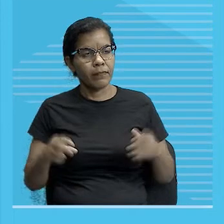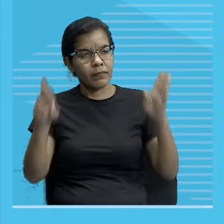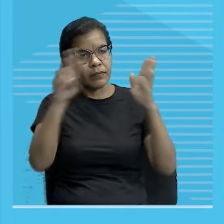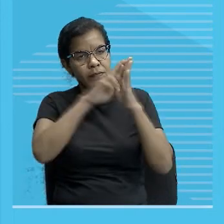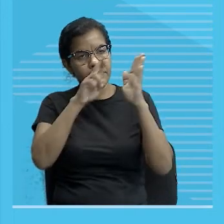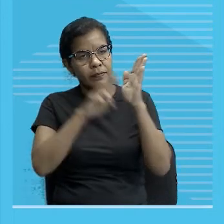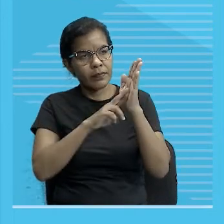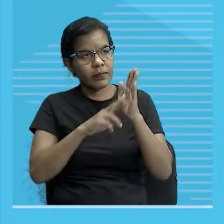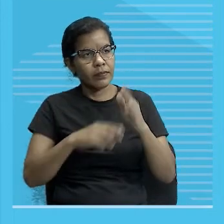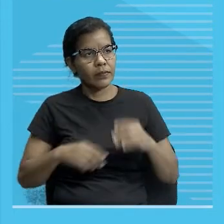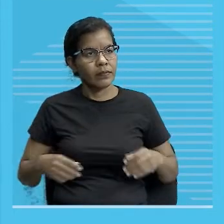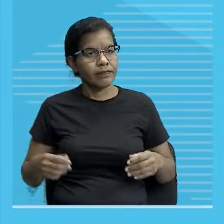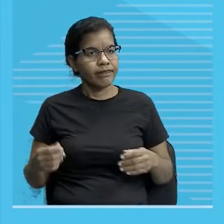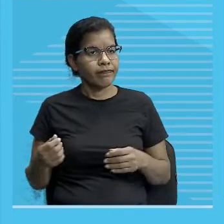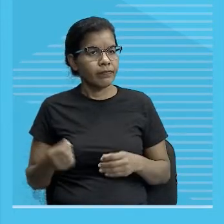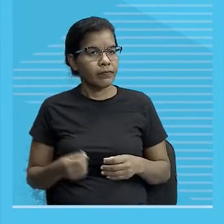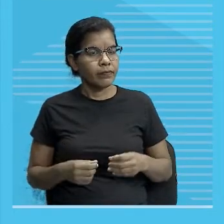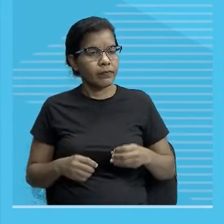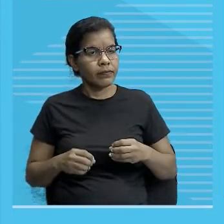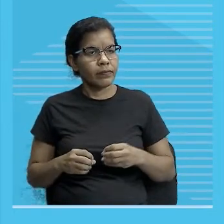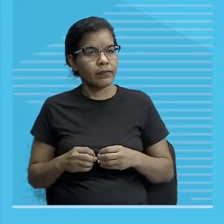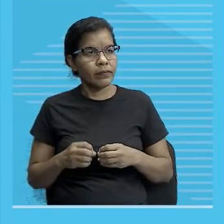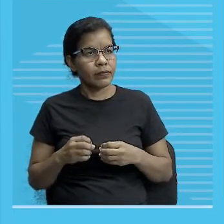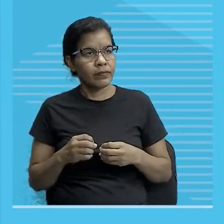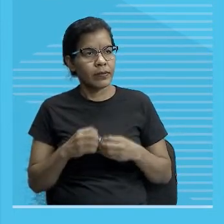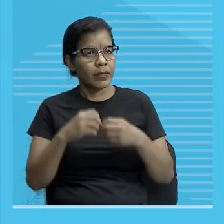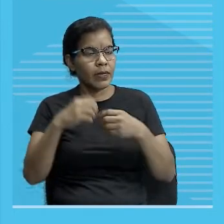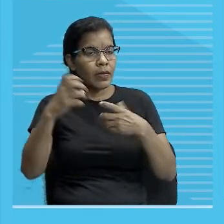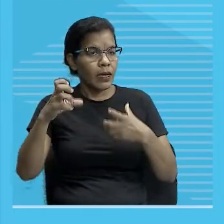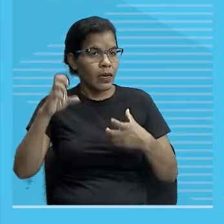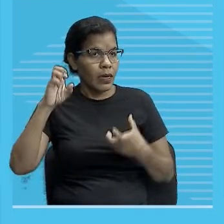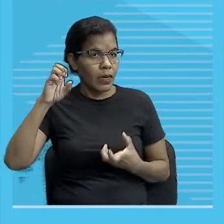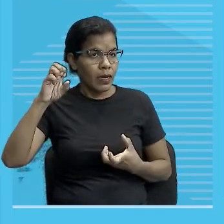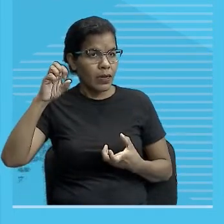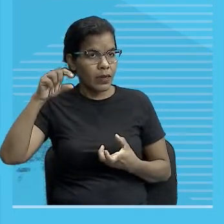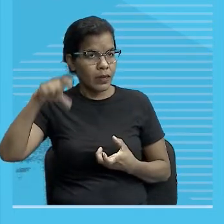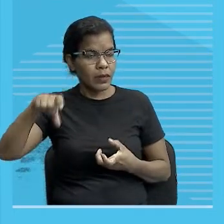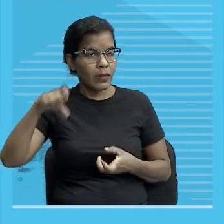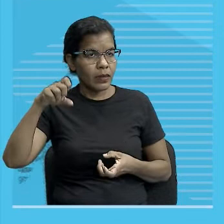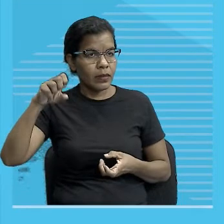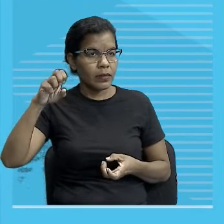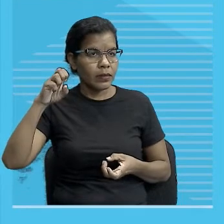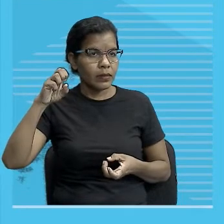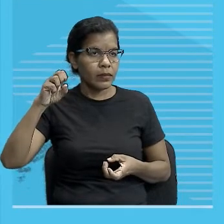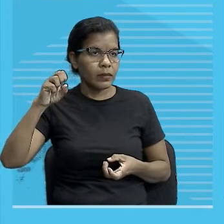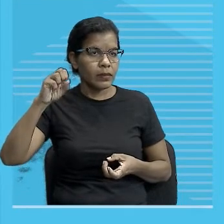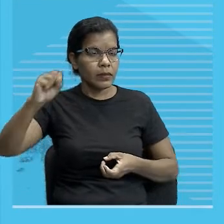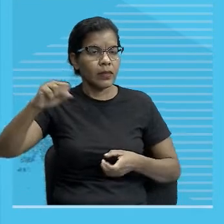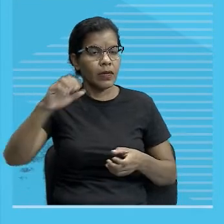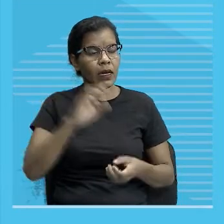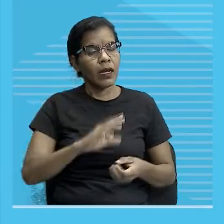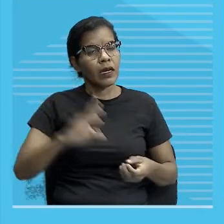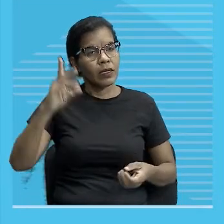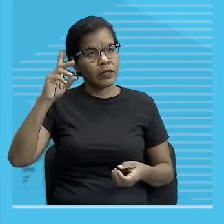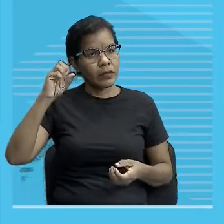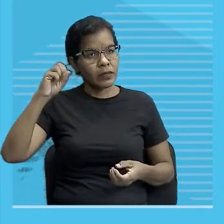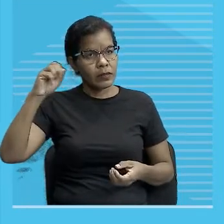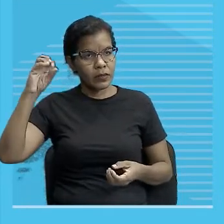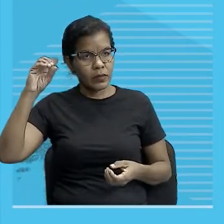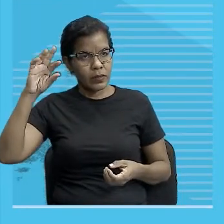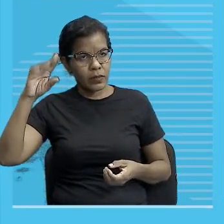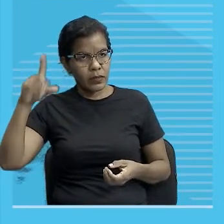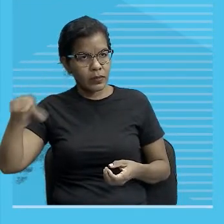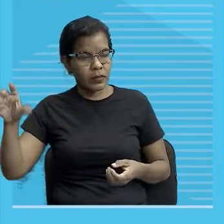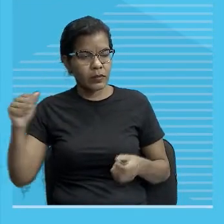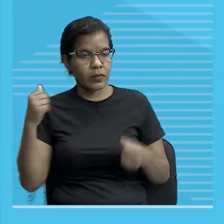regra possui exceções. Óbvio que ela possui exceções. A gente tem que tomar muito cuidado. Você vê que